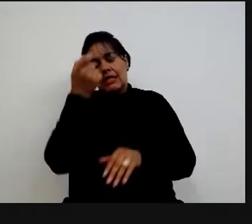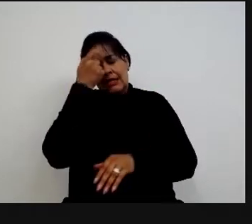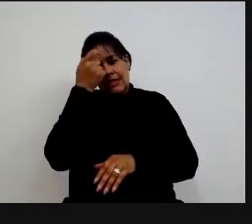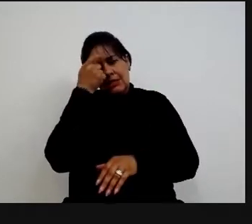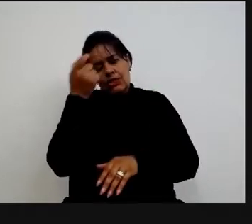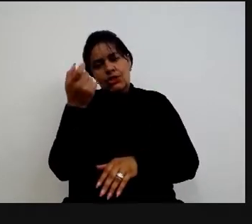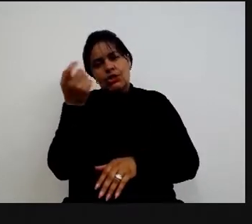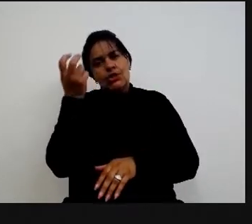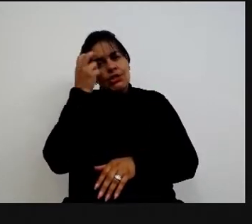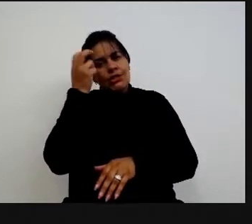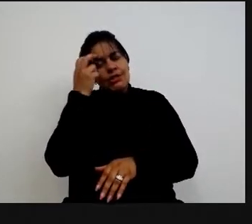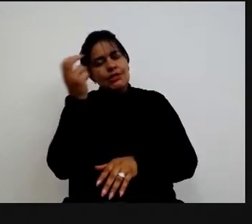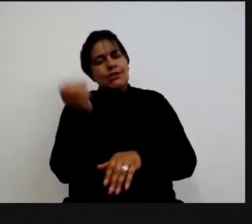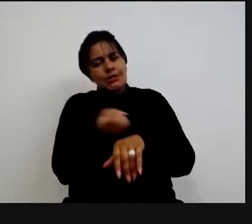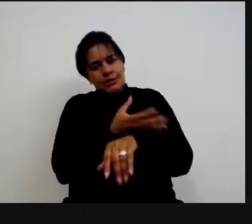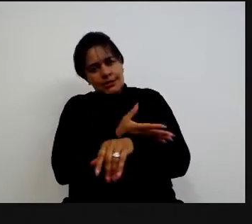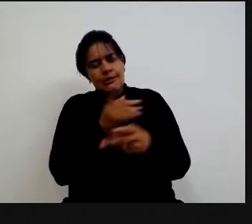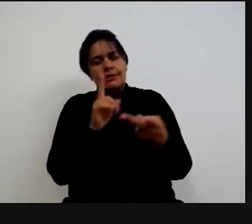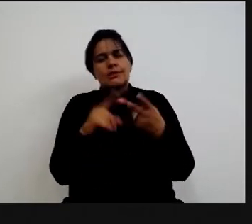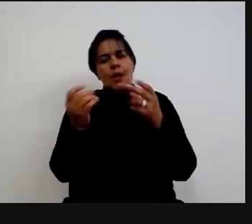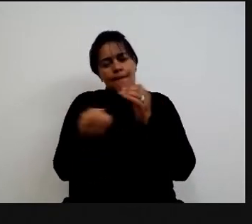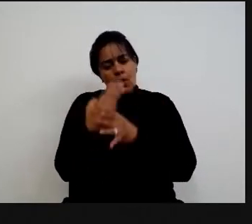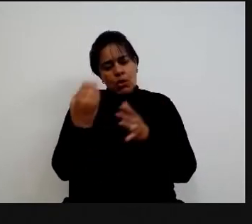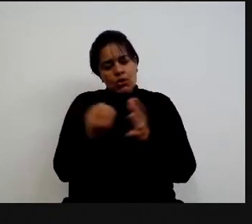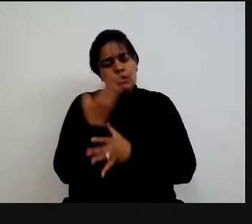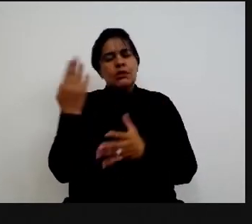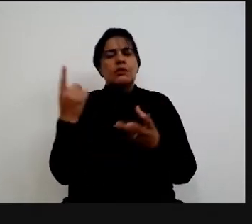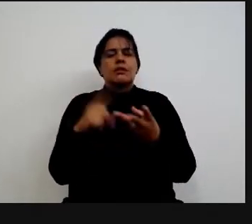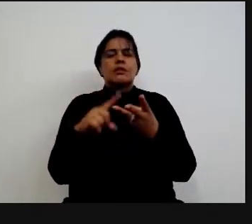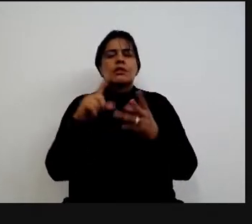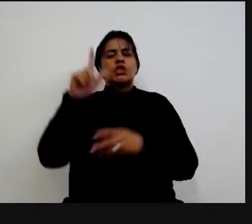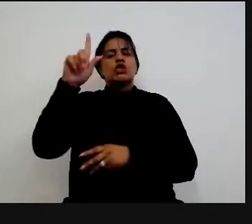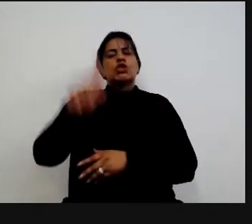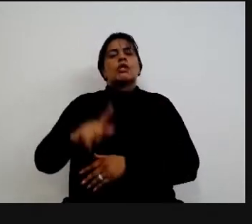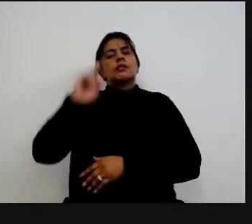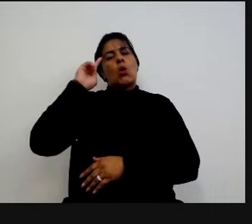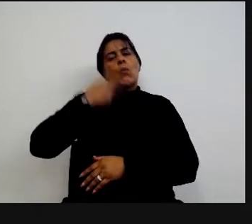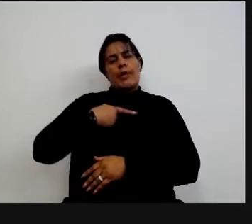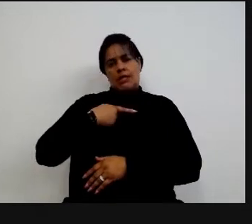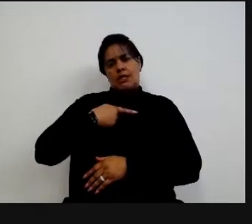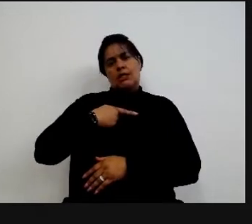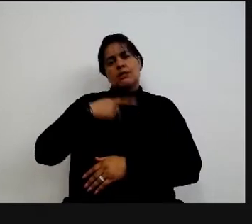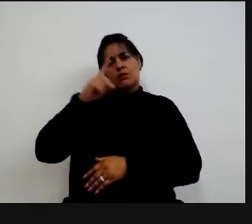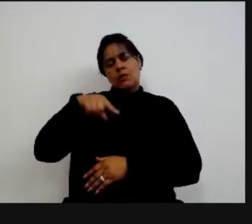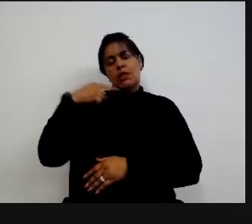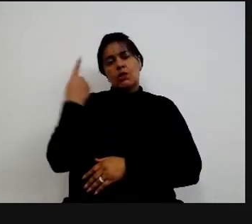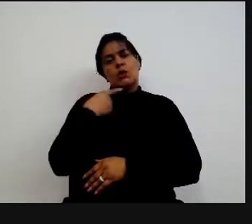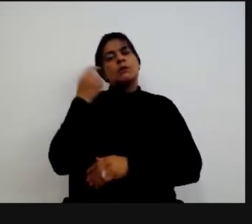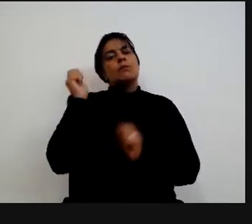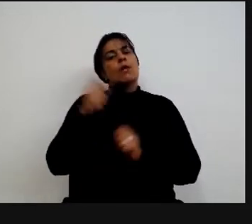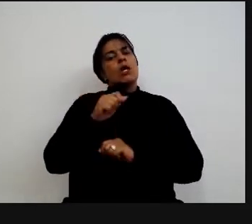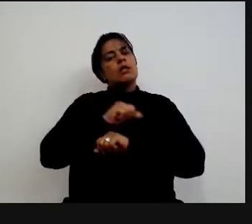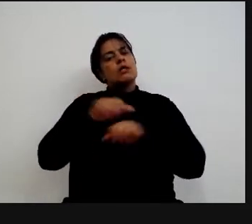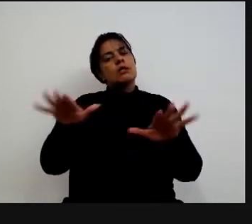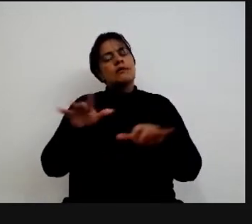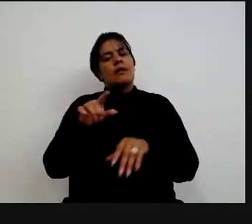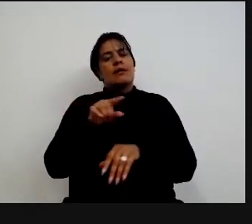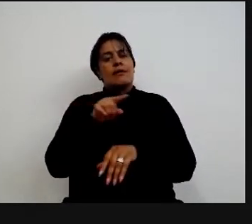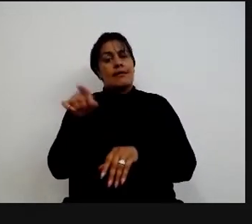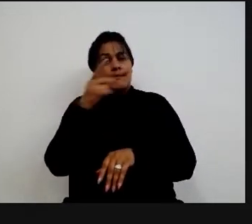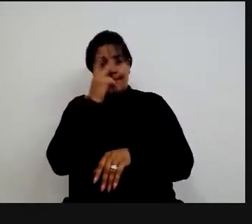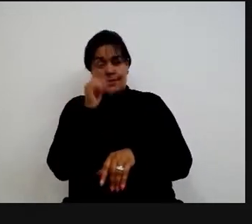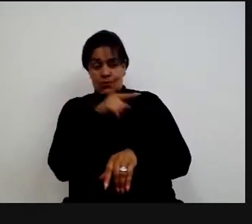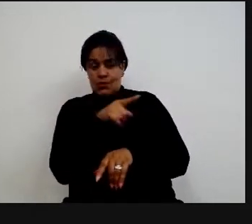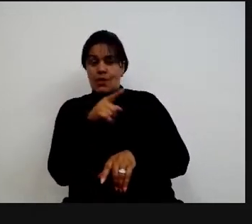né? Produtividade, gestão de si mesmo, né? Para que a gente pudesse dizer assim, olha, essa pessoa não precisa só